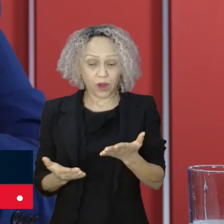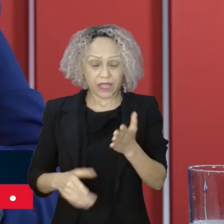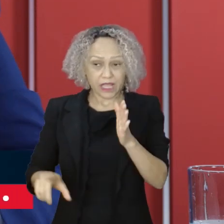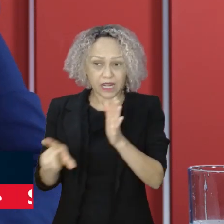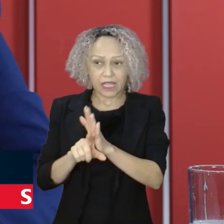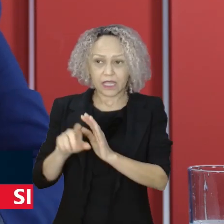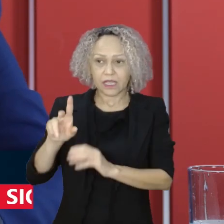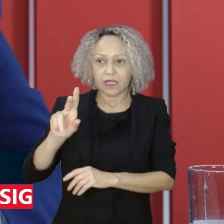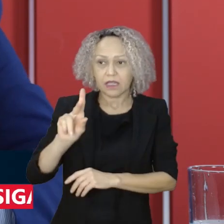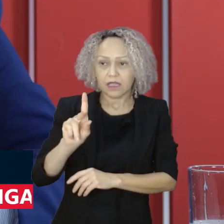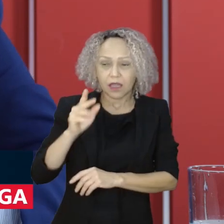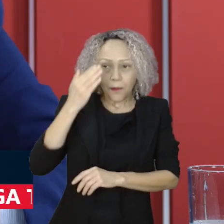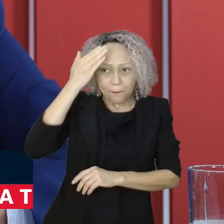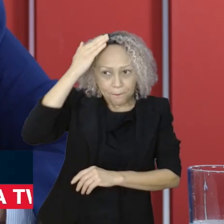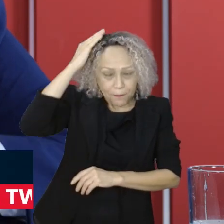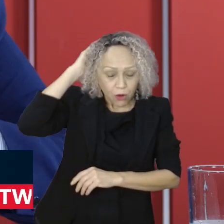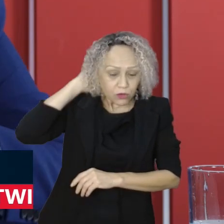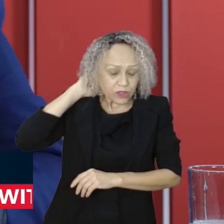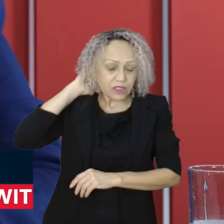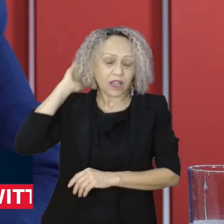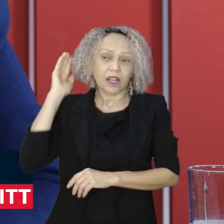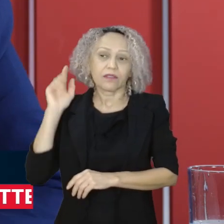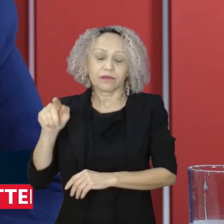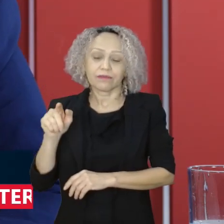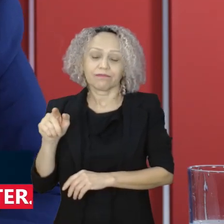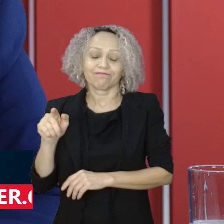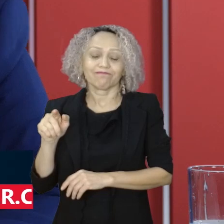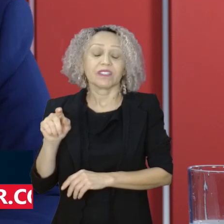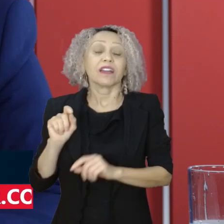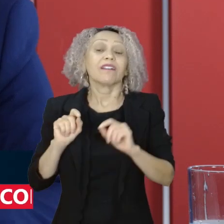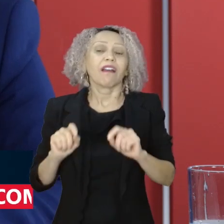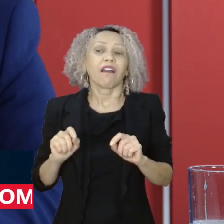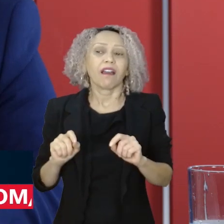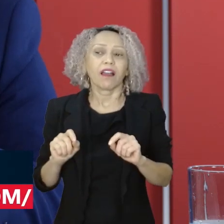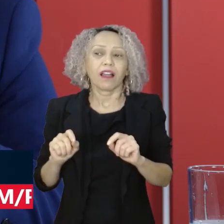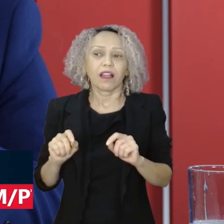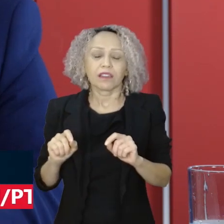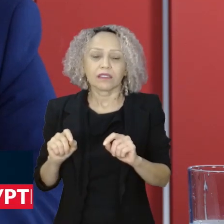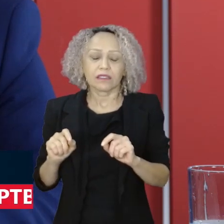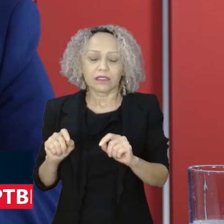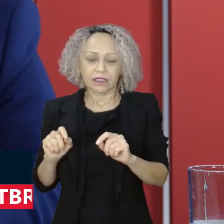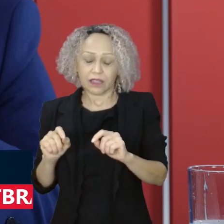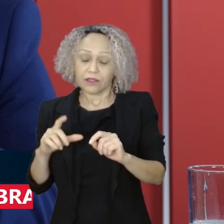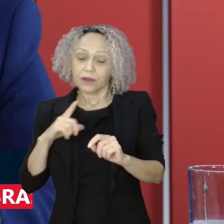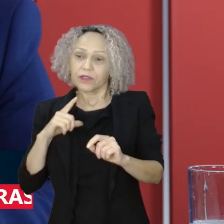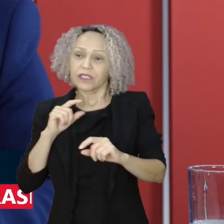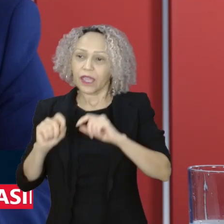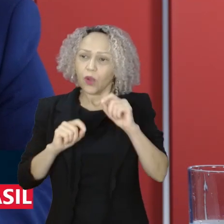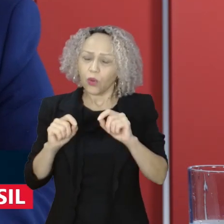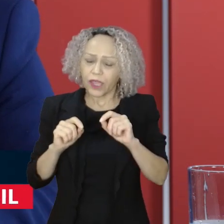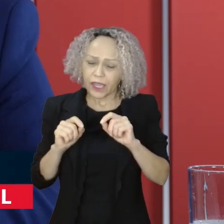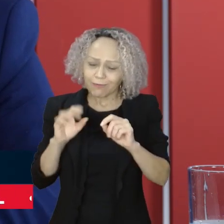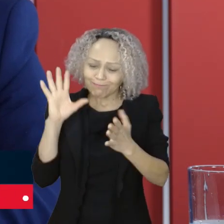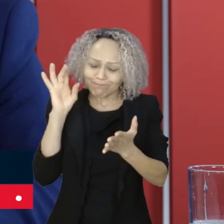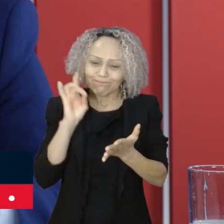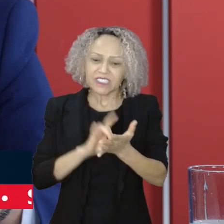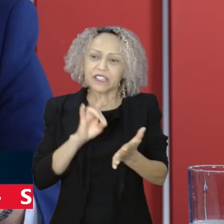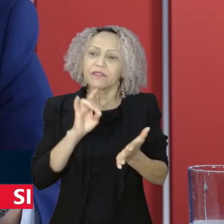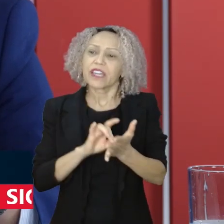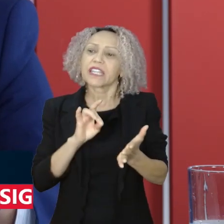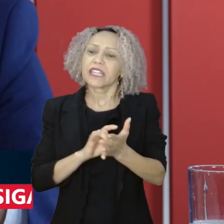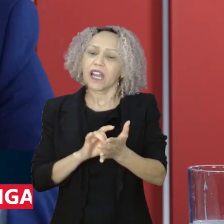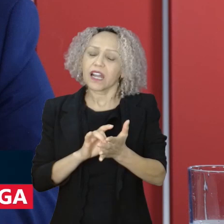como resultado disso, né, dessa contrapartida, uma consolidação real, né, para além